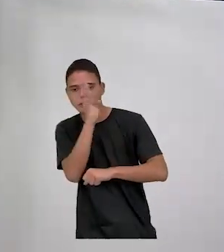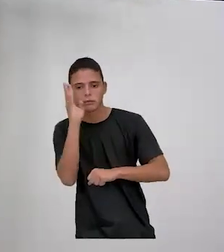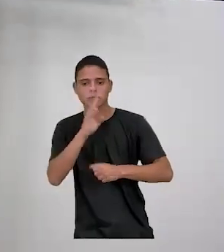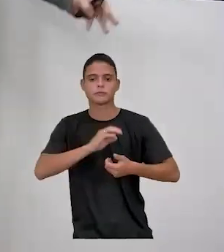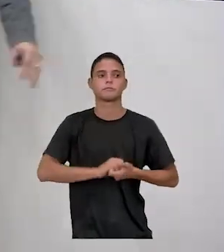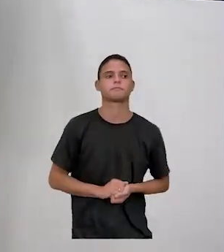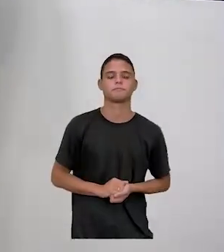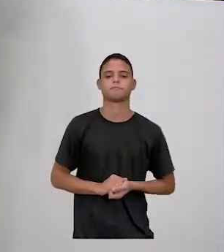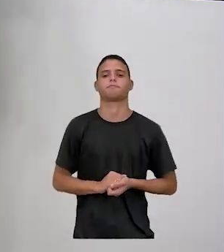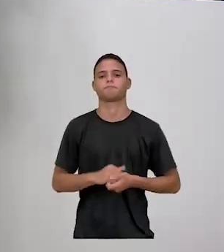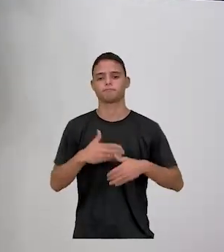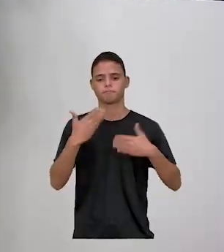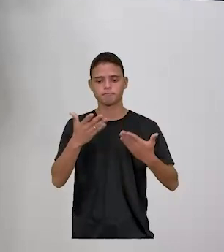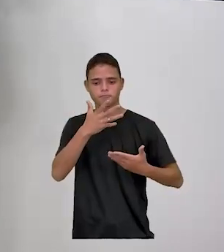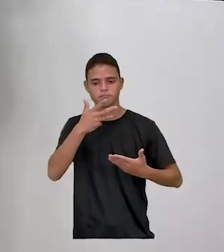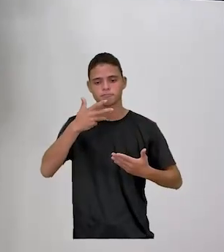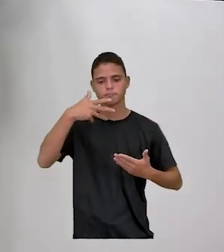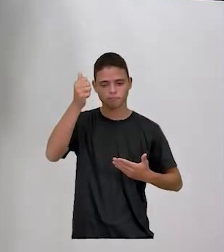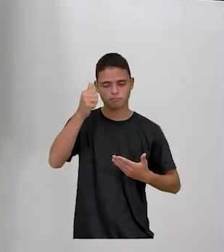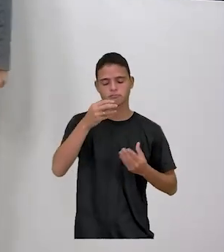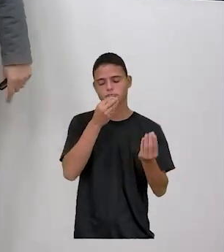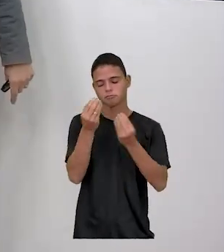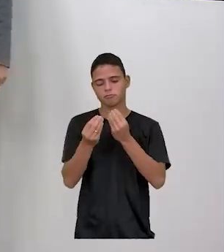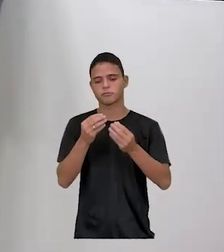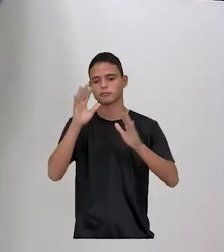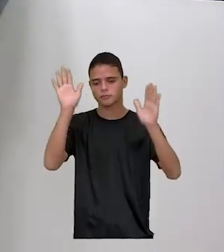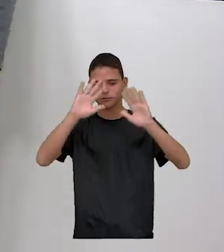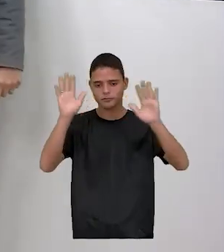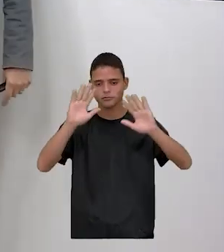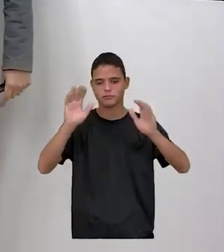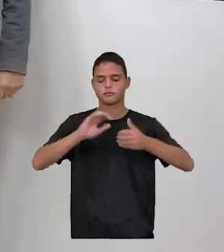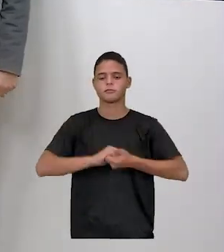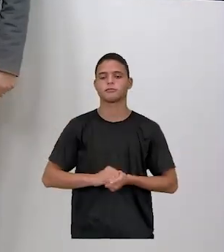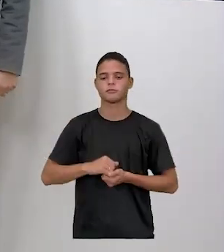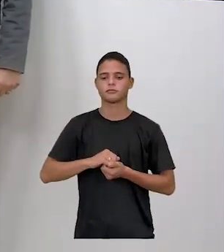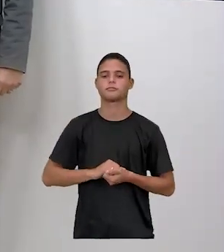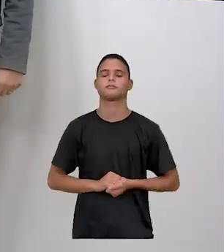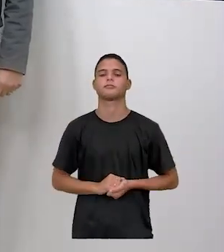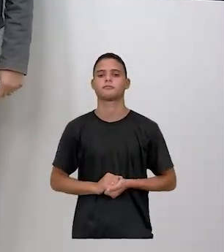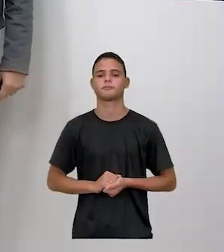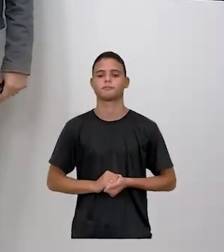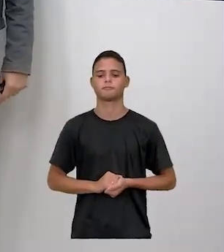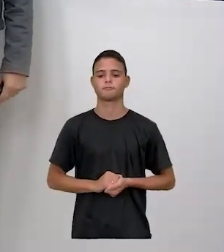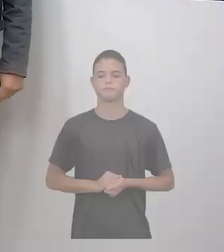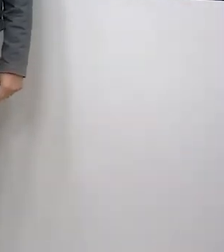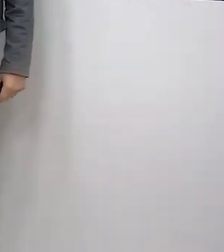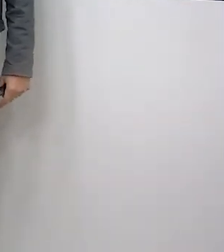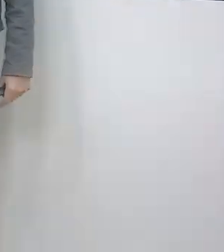brinquedo novo, mas está maravilhoso aprender junto com vocês. Tchau, tchau. Um grande abraço, gente. Valeu.